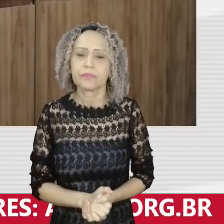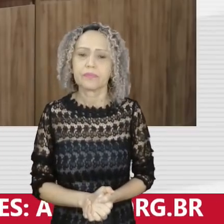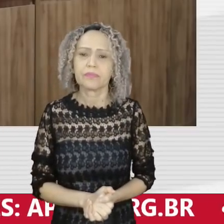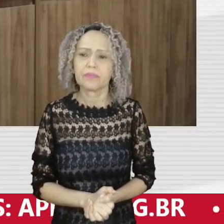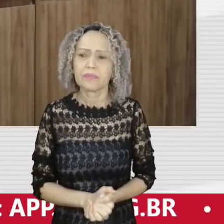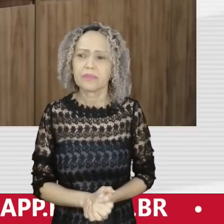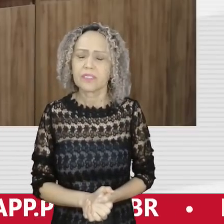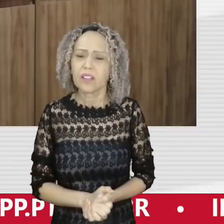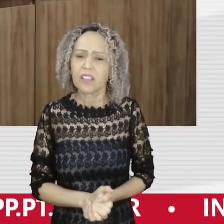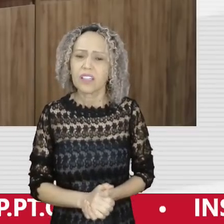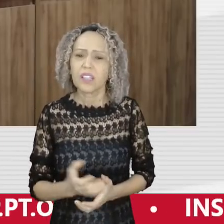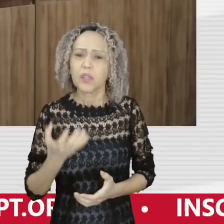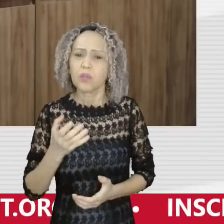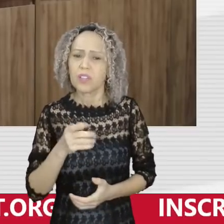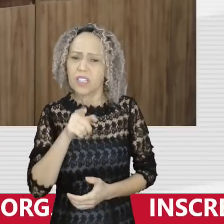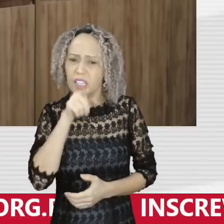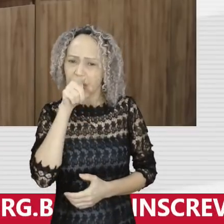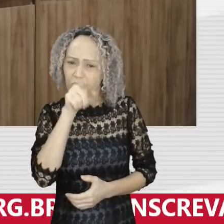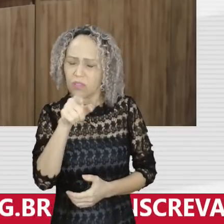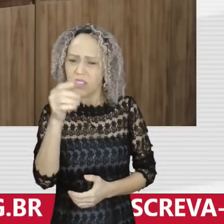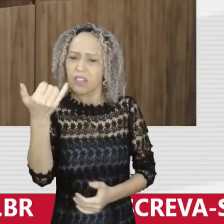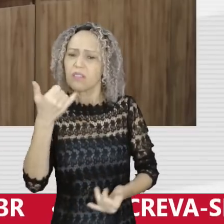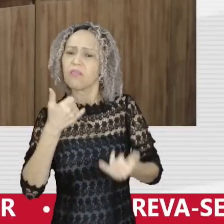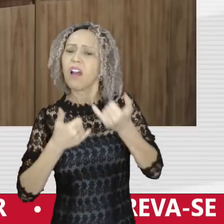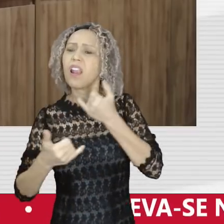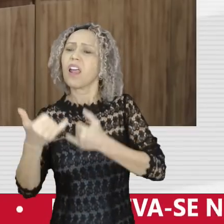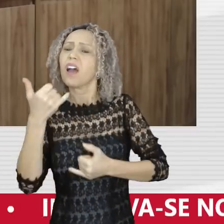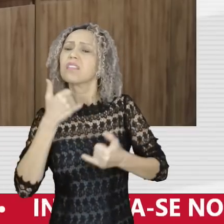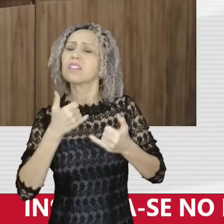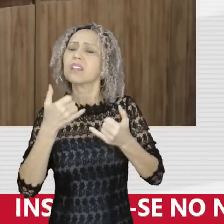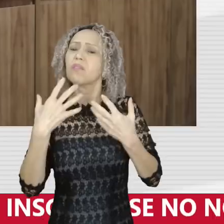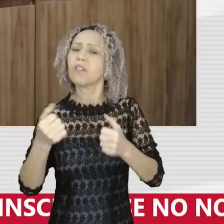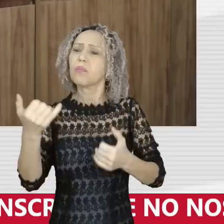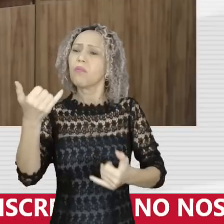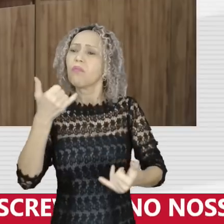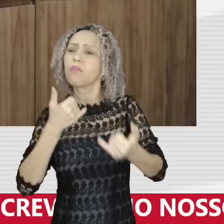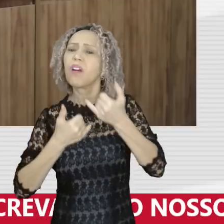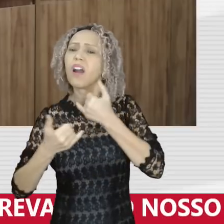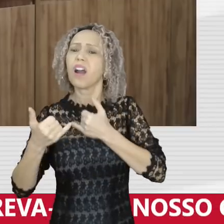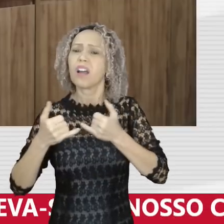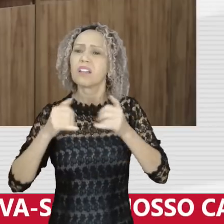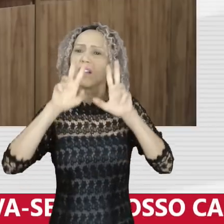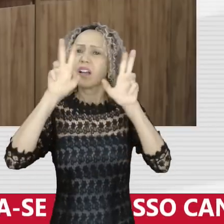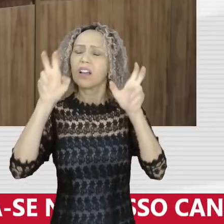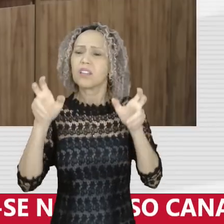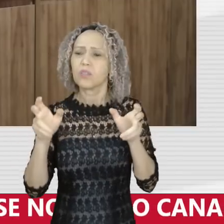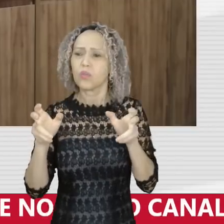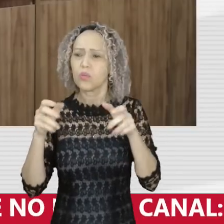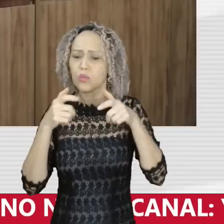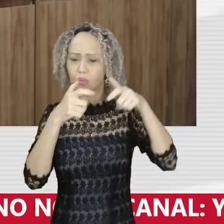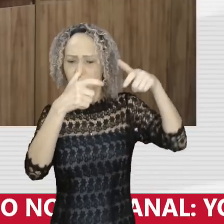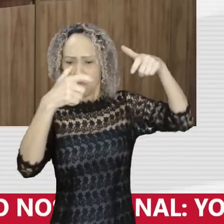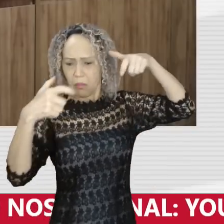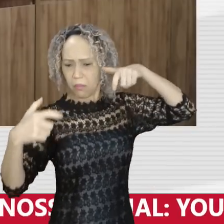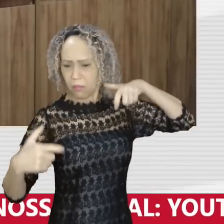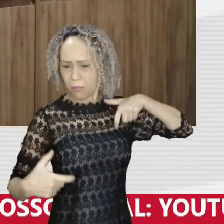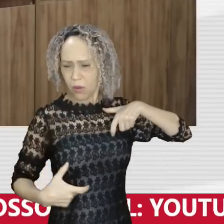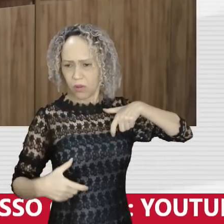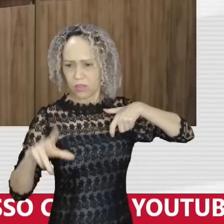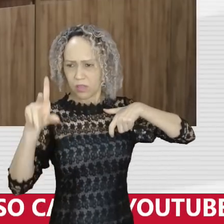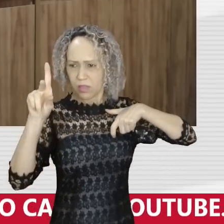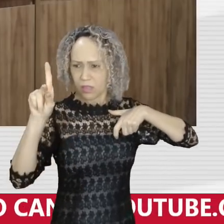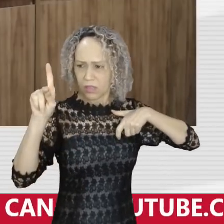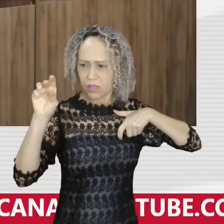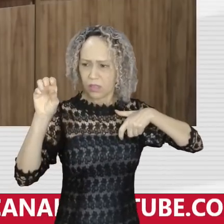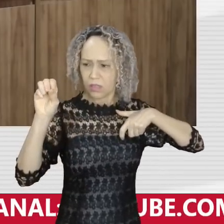você dissesse agora, vamos falar, voltar ao assunto posse. Melhorou. Uhum. Voltar ao